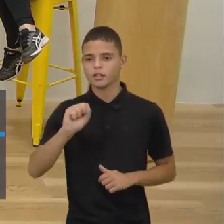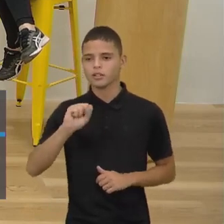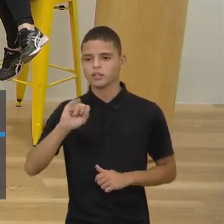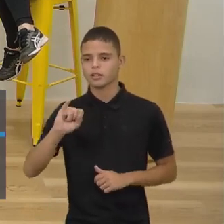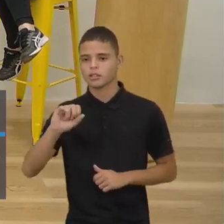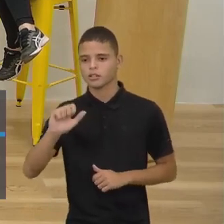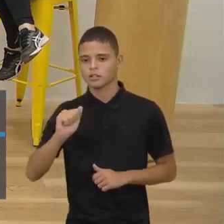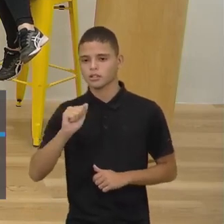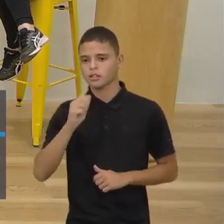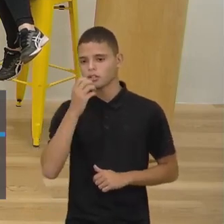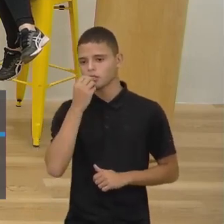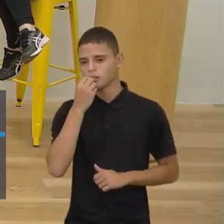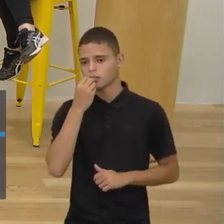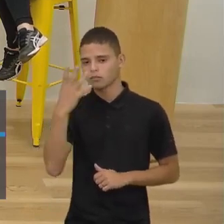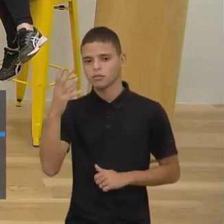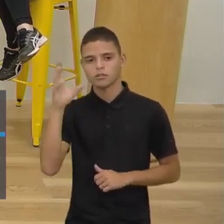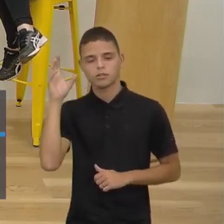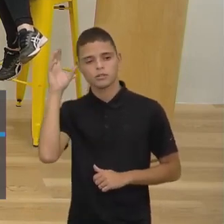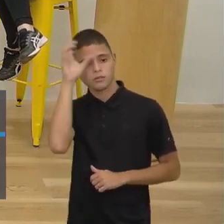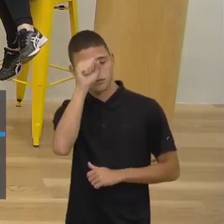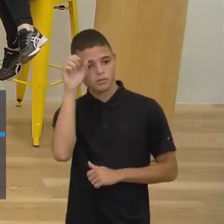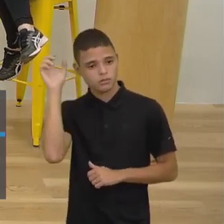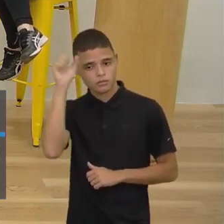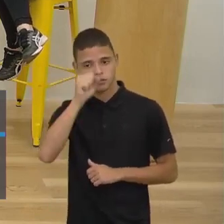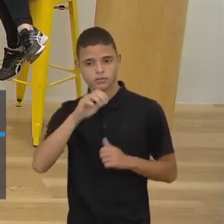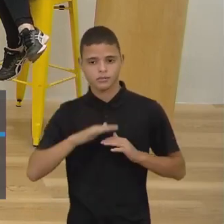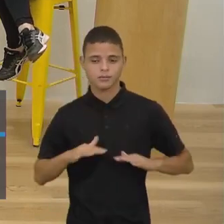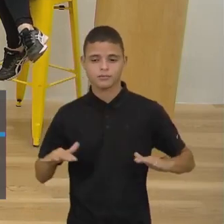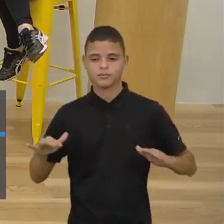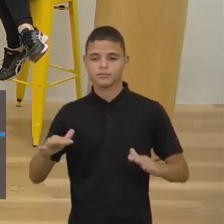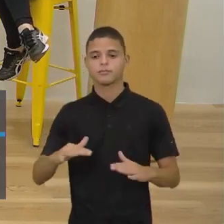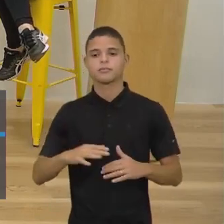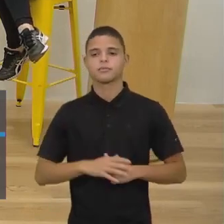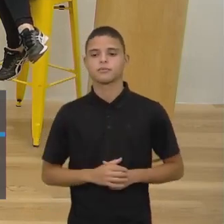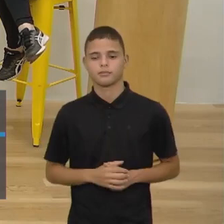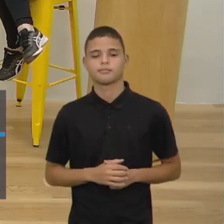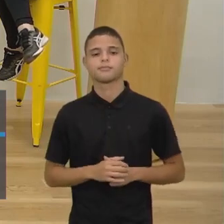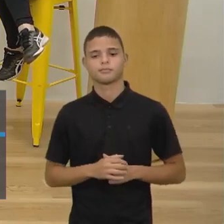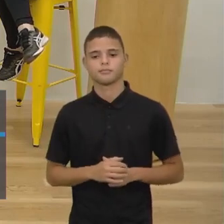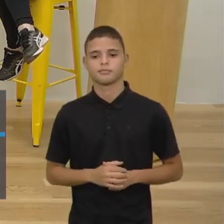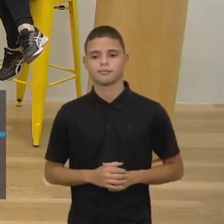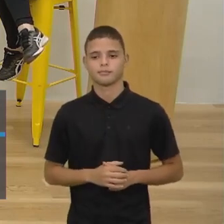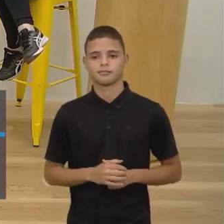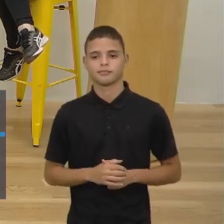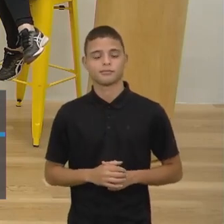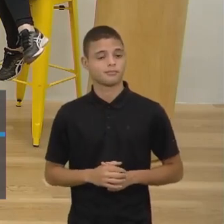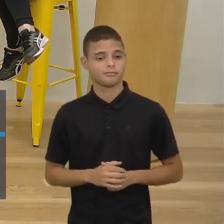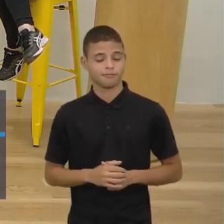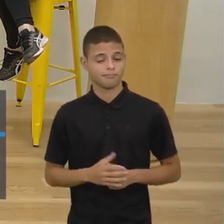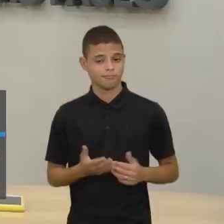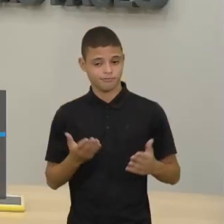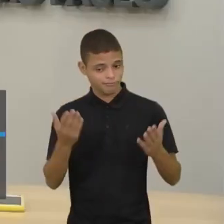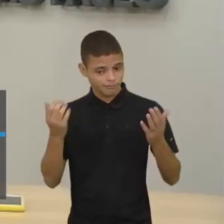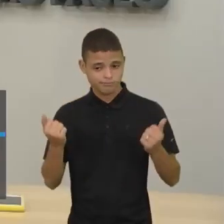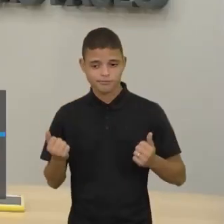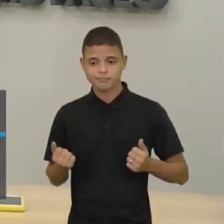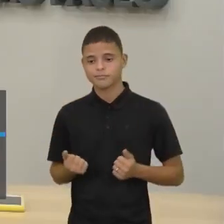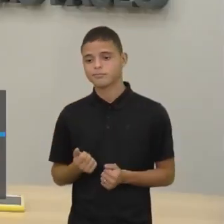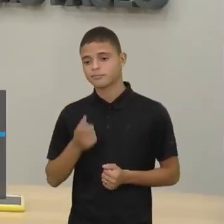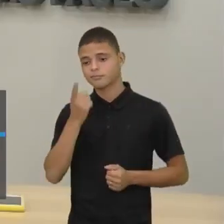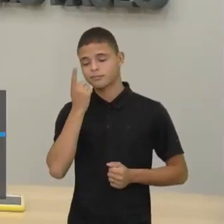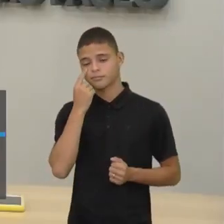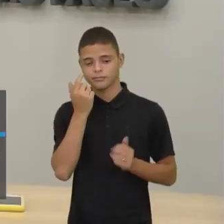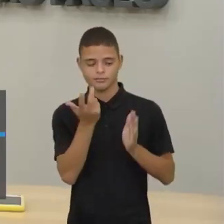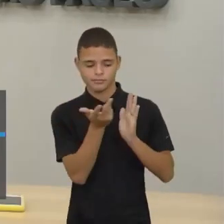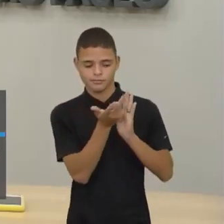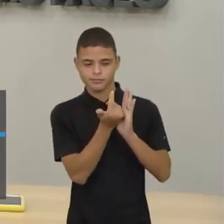bem e desejou boa aprendizagem. Para nós todos aí, estamos aqui para isso. E vamos falar, e falando aí sobre o Monte Everest, eu trouxe aí